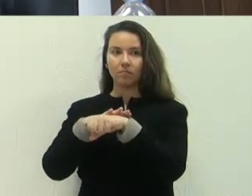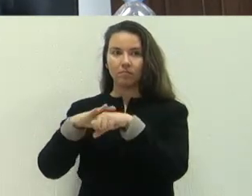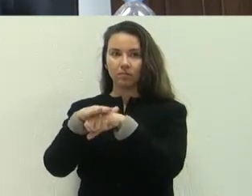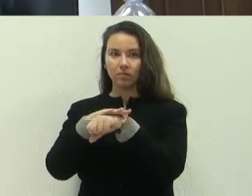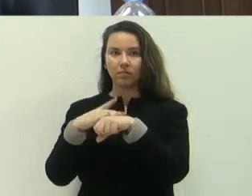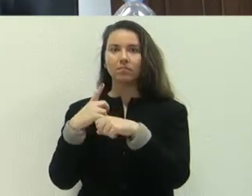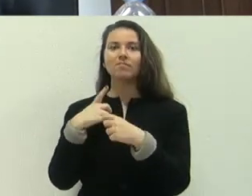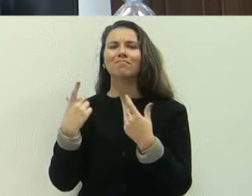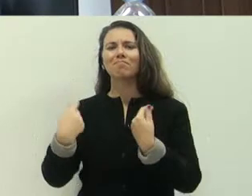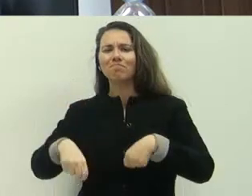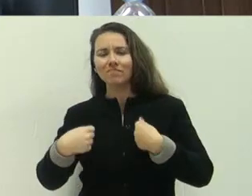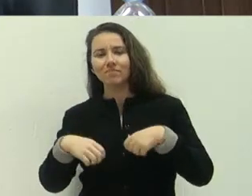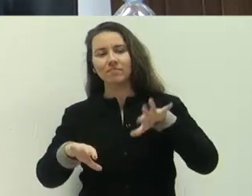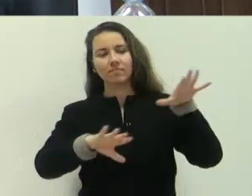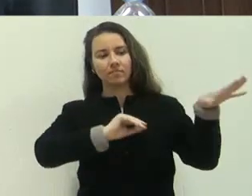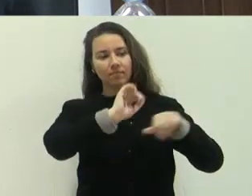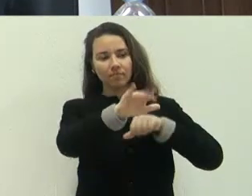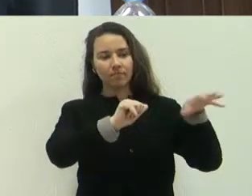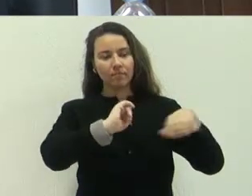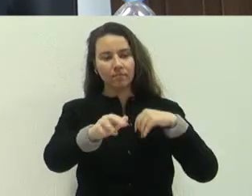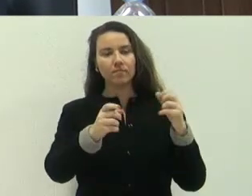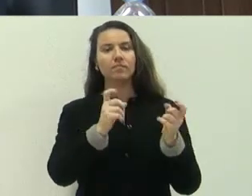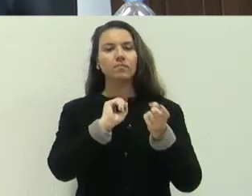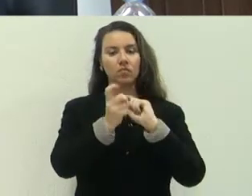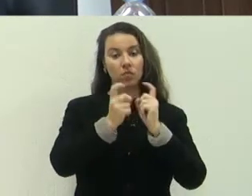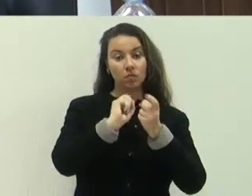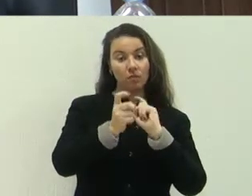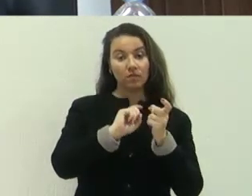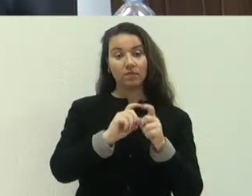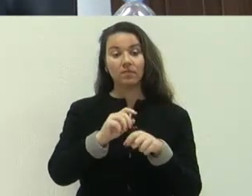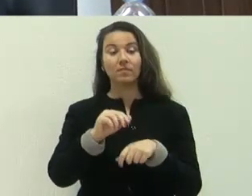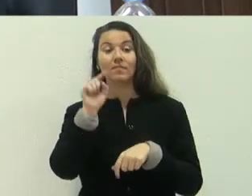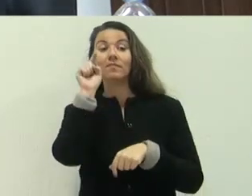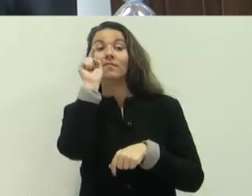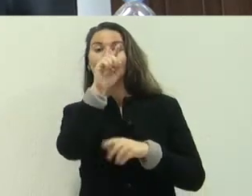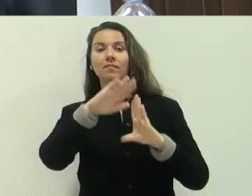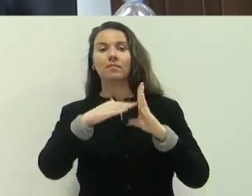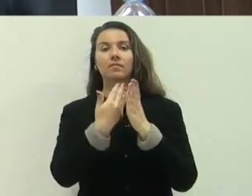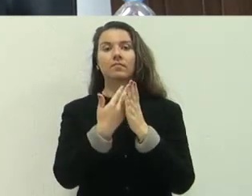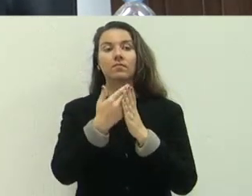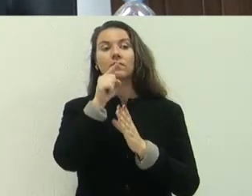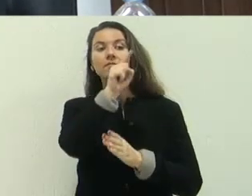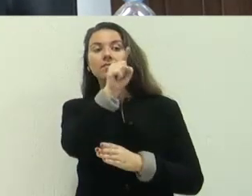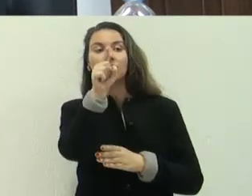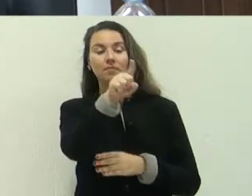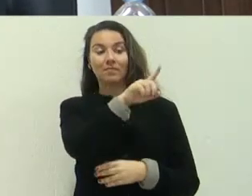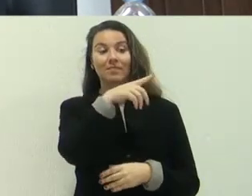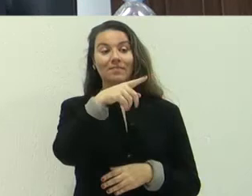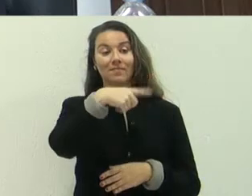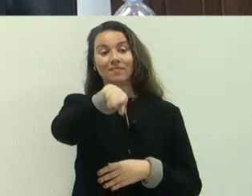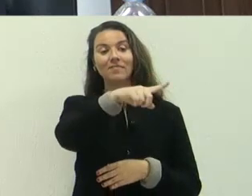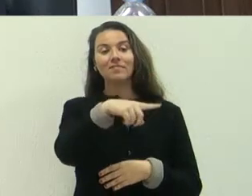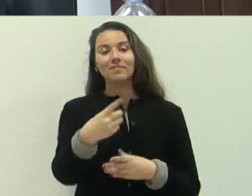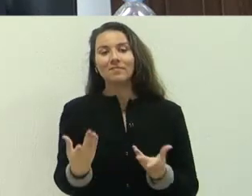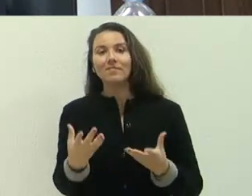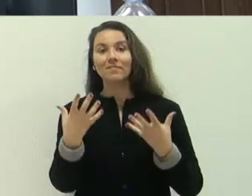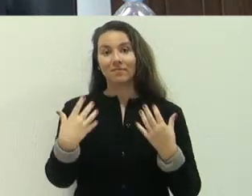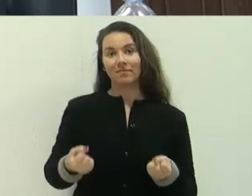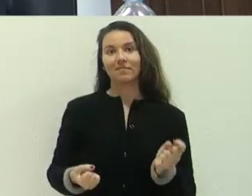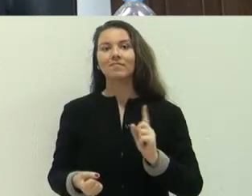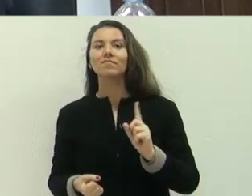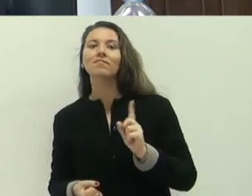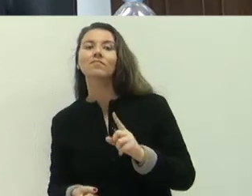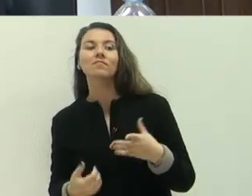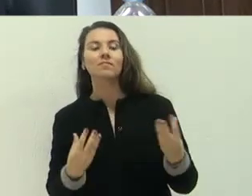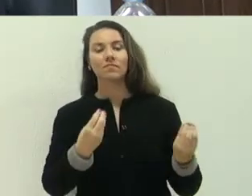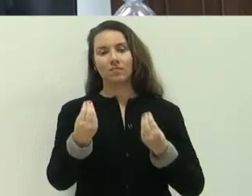para ouvir a opinião das pessoas que estão lá nas escolas, que vivenciam isso.